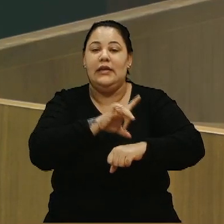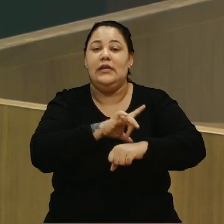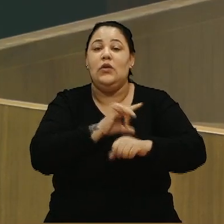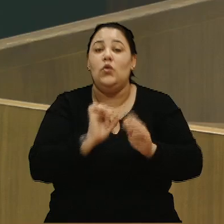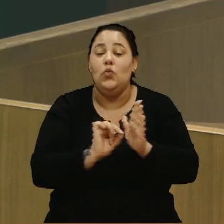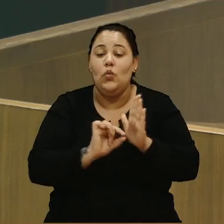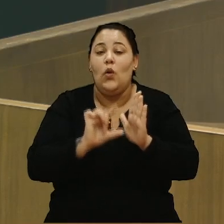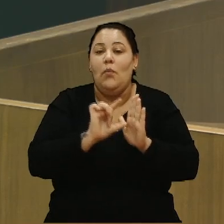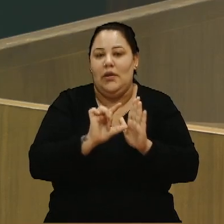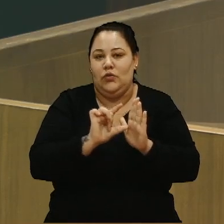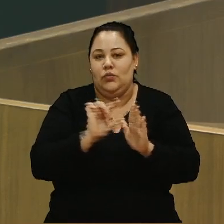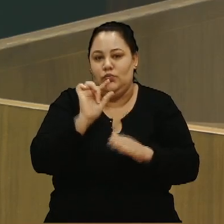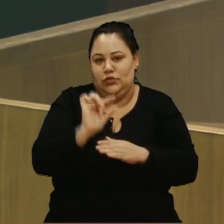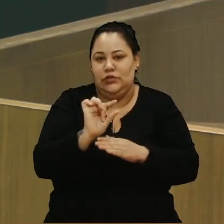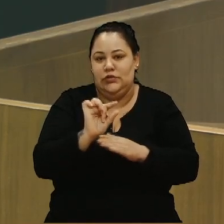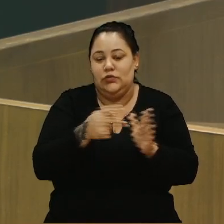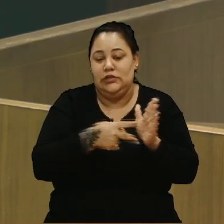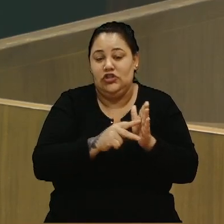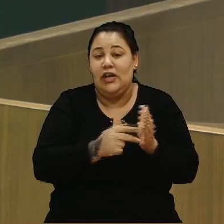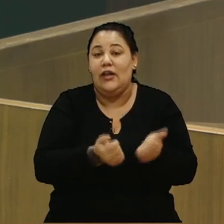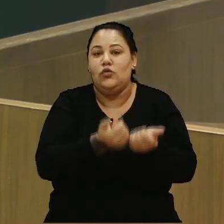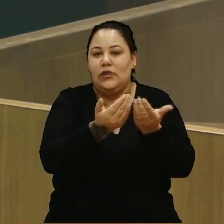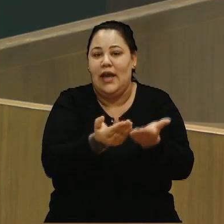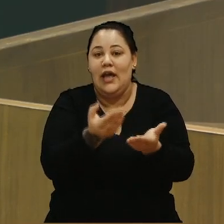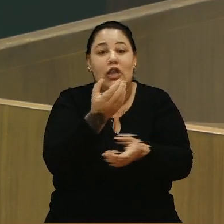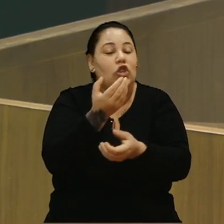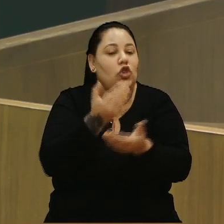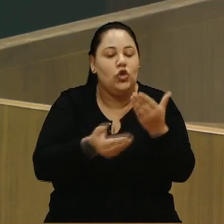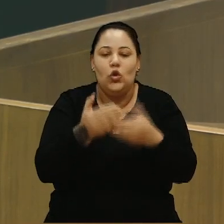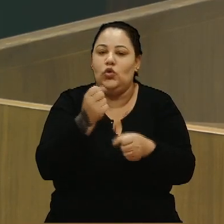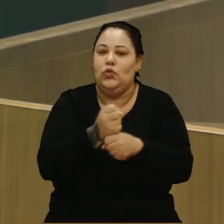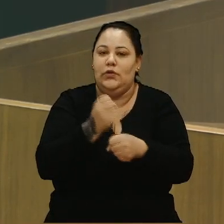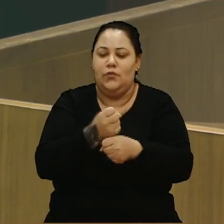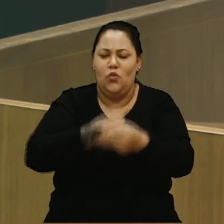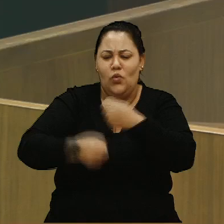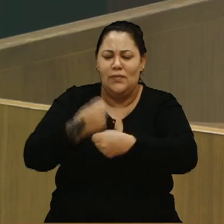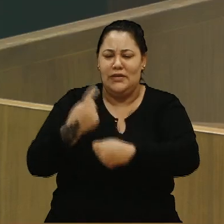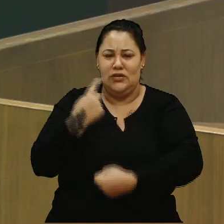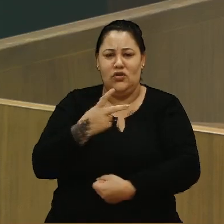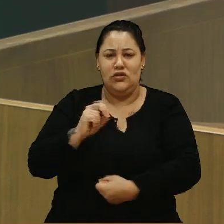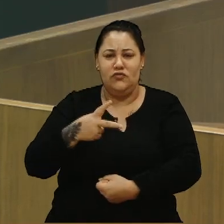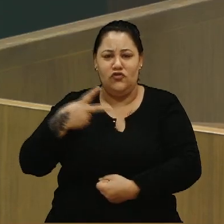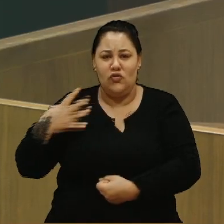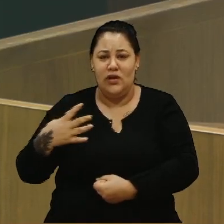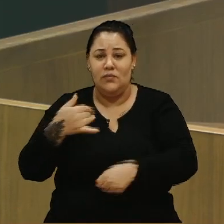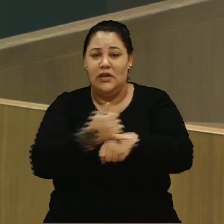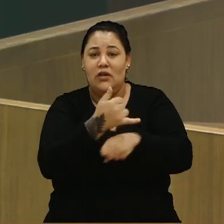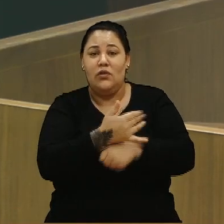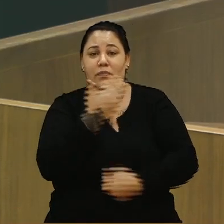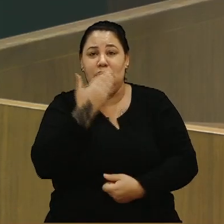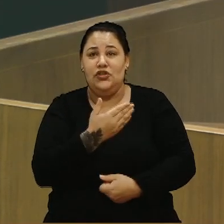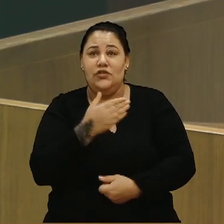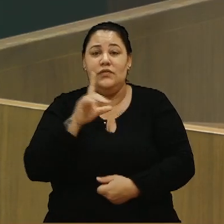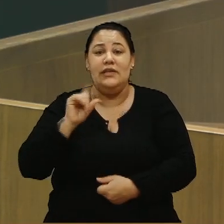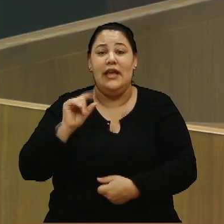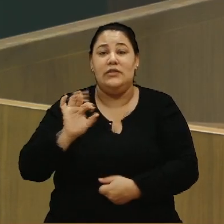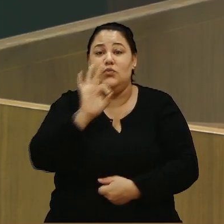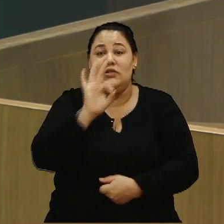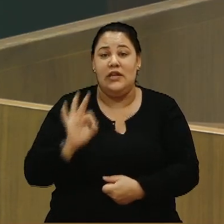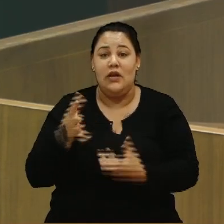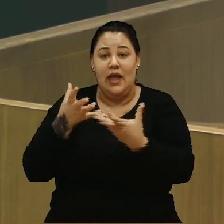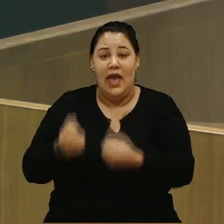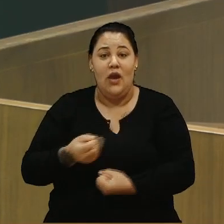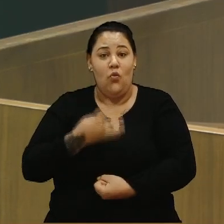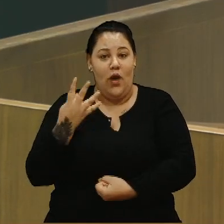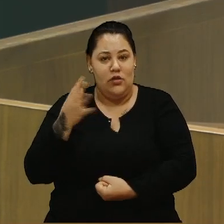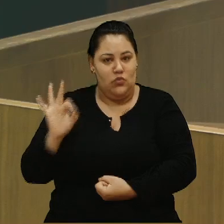salarial mediada pelo seu sindicato de classe. Ano passado, 2024, os metalúrgicos pediram 10% e ganharam 4%. Esse